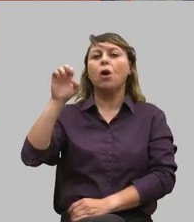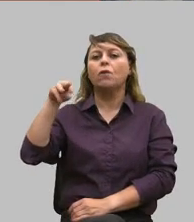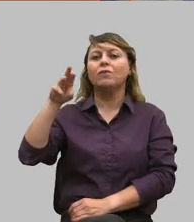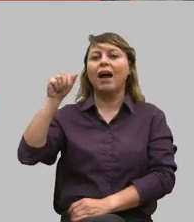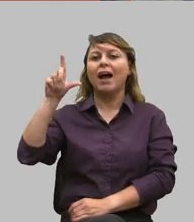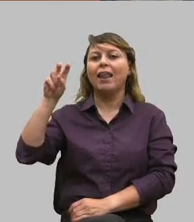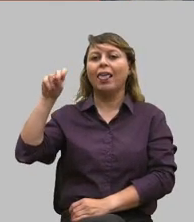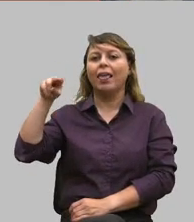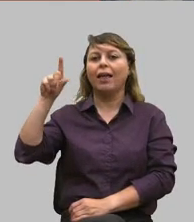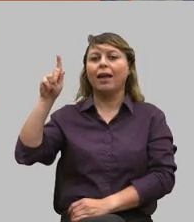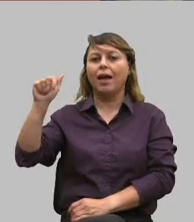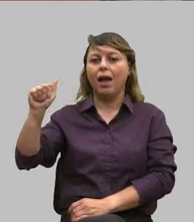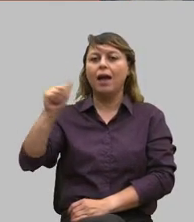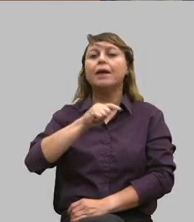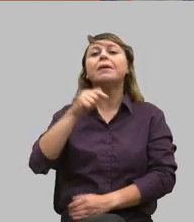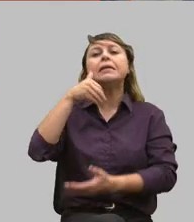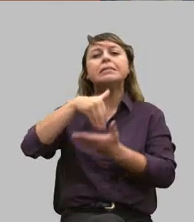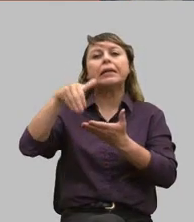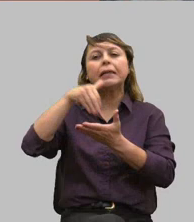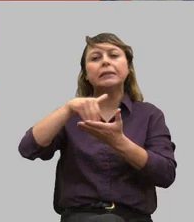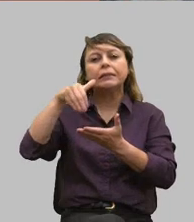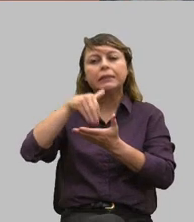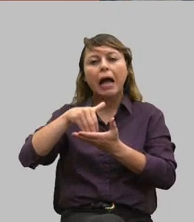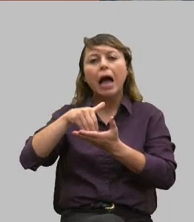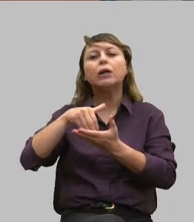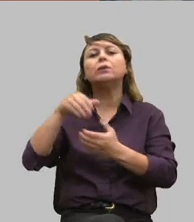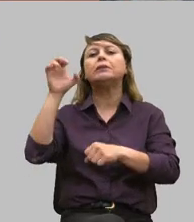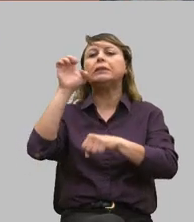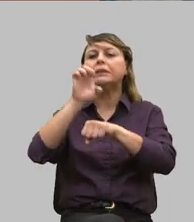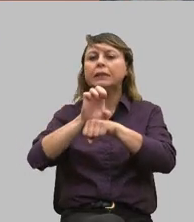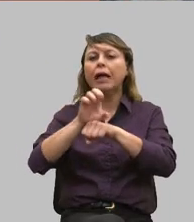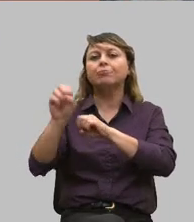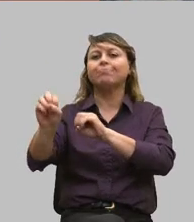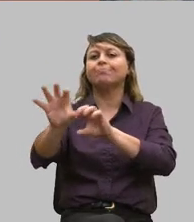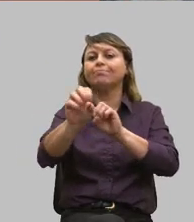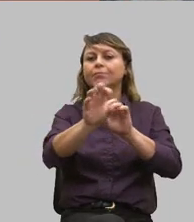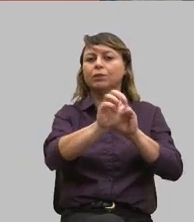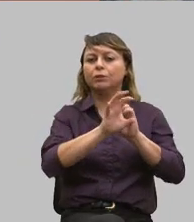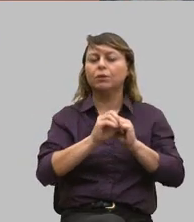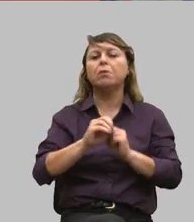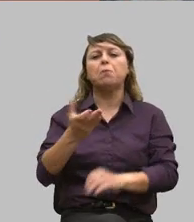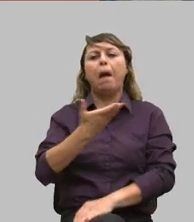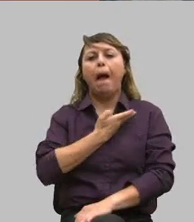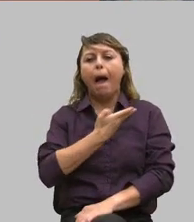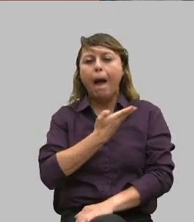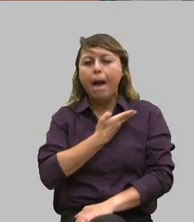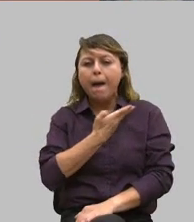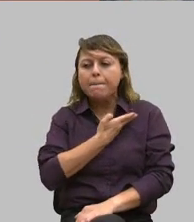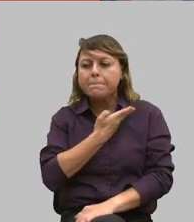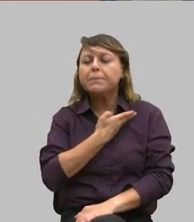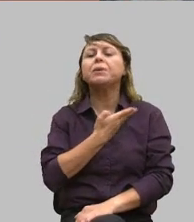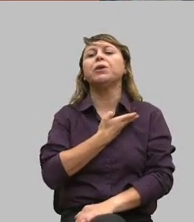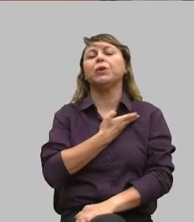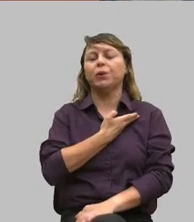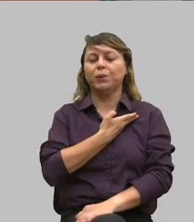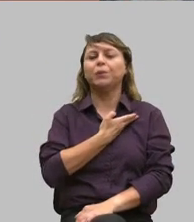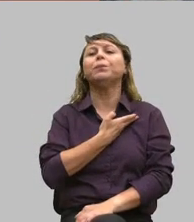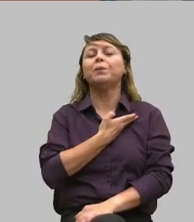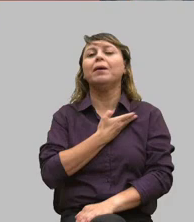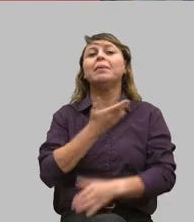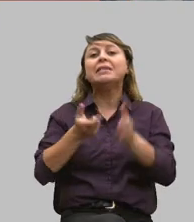rras secretário de Estado da Educação um grande amigo que tem feito muito por Minas Gerais mas antes